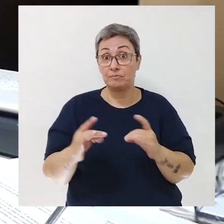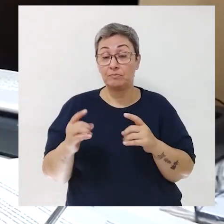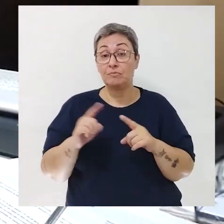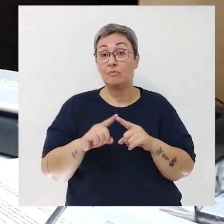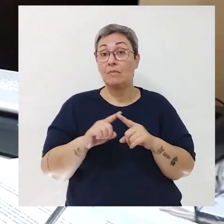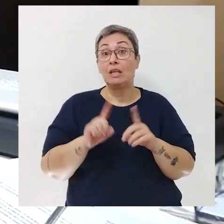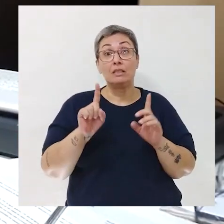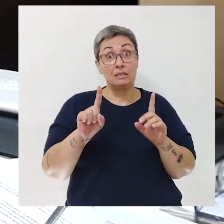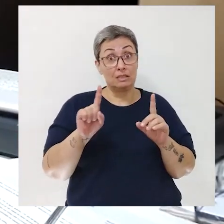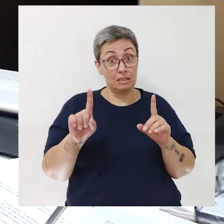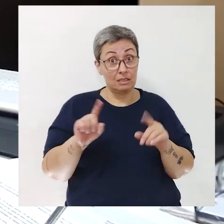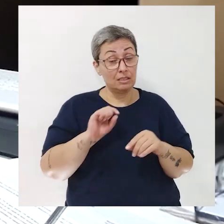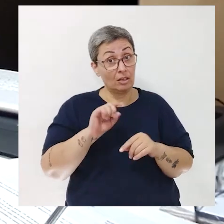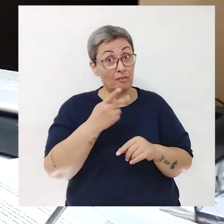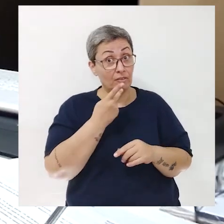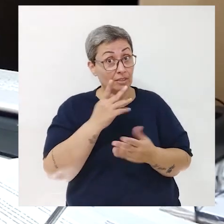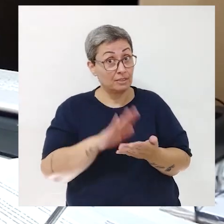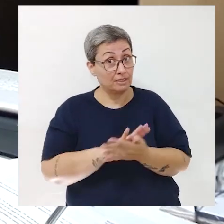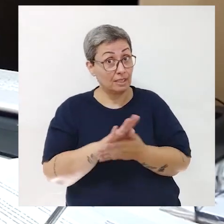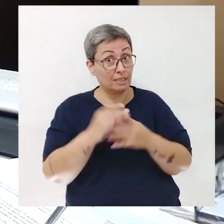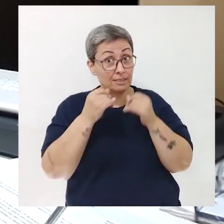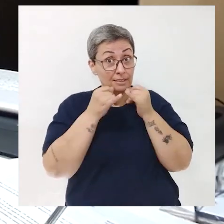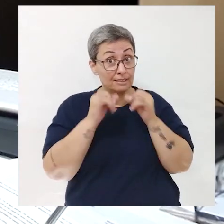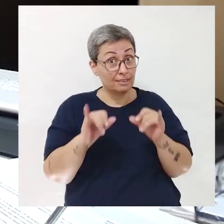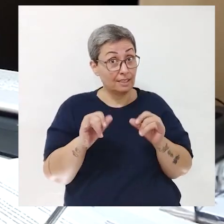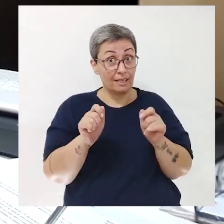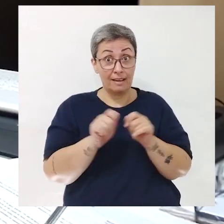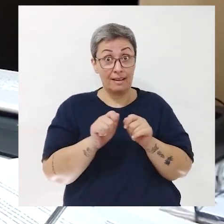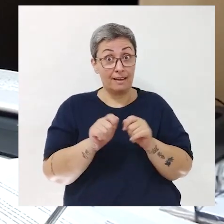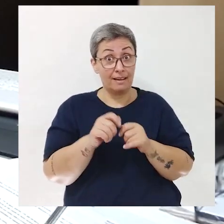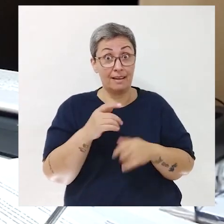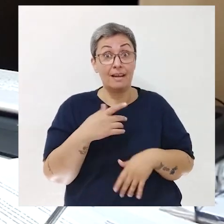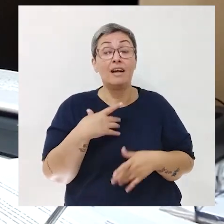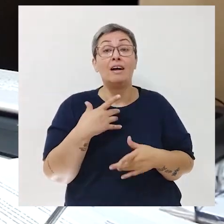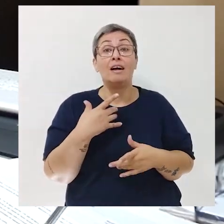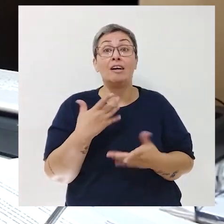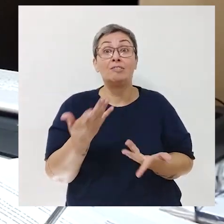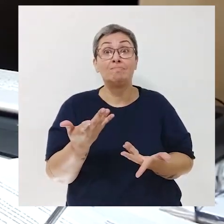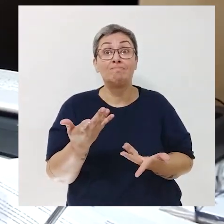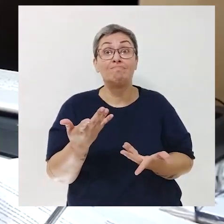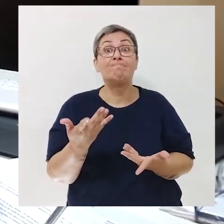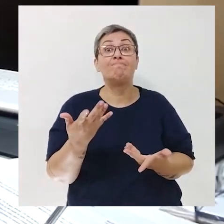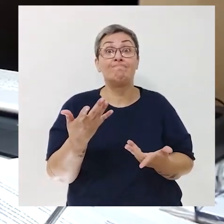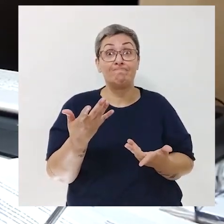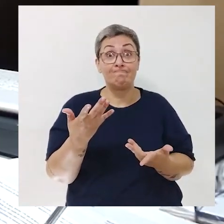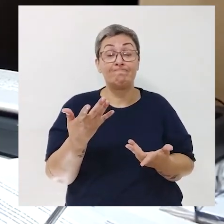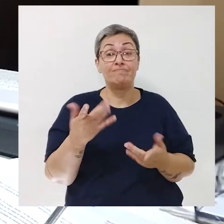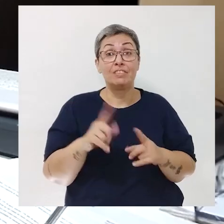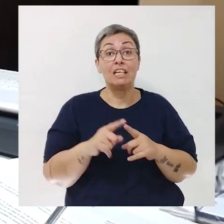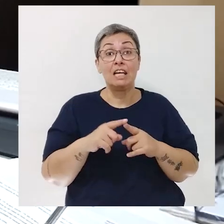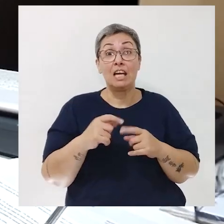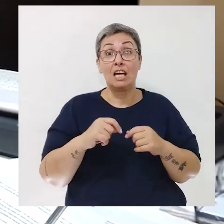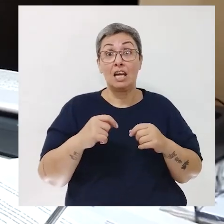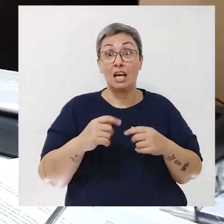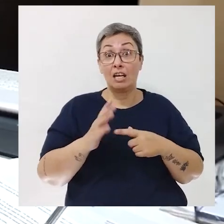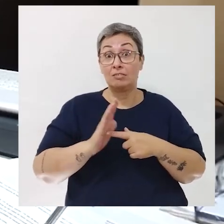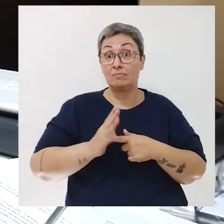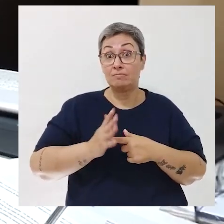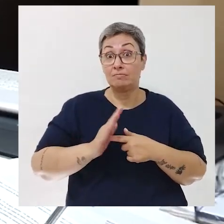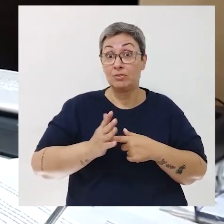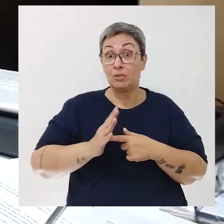contar a energia elétrica, né? A produção, a energia elétrica que é produzida